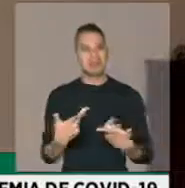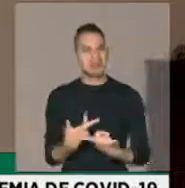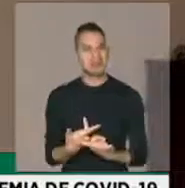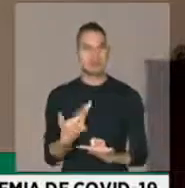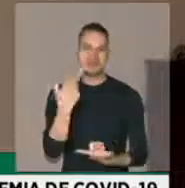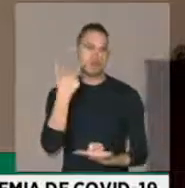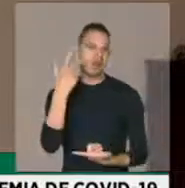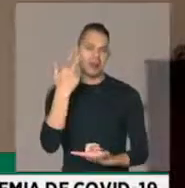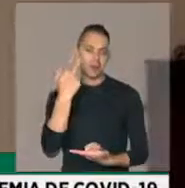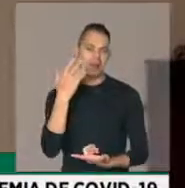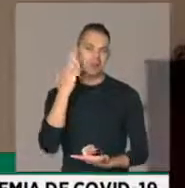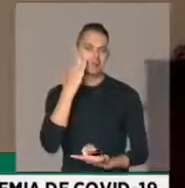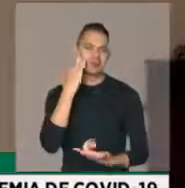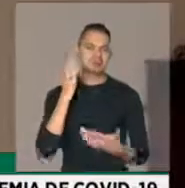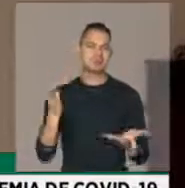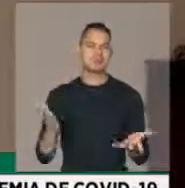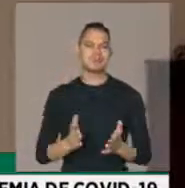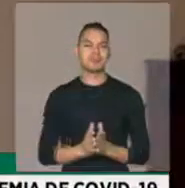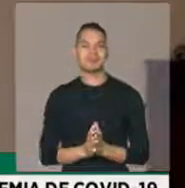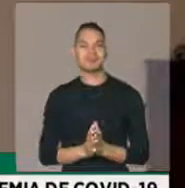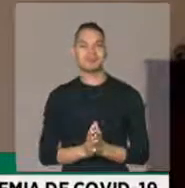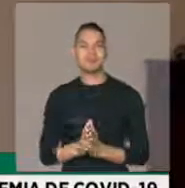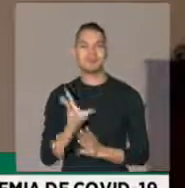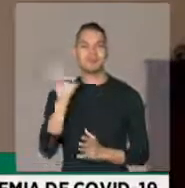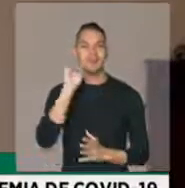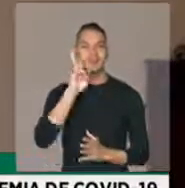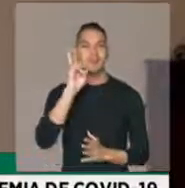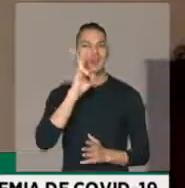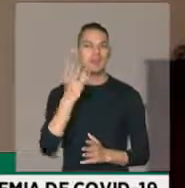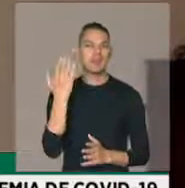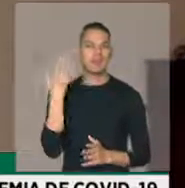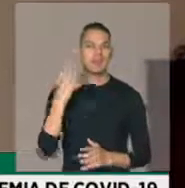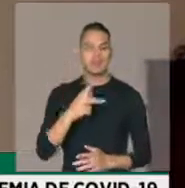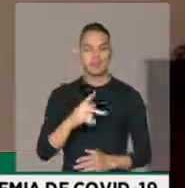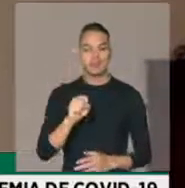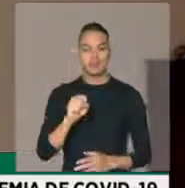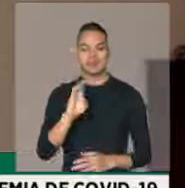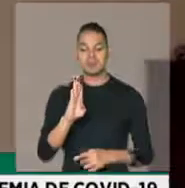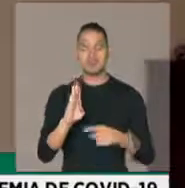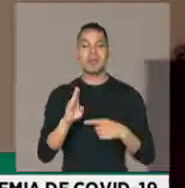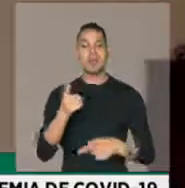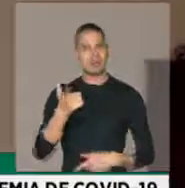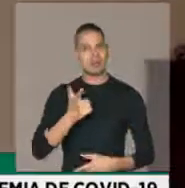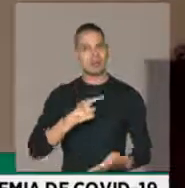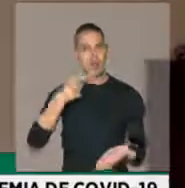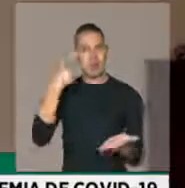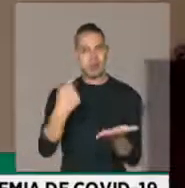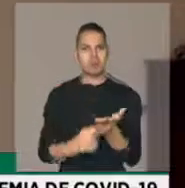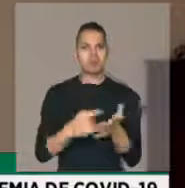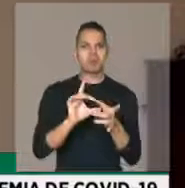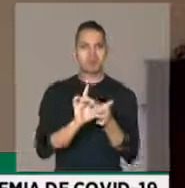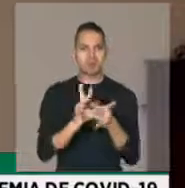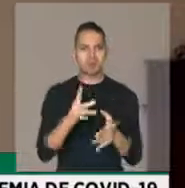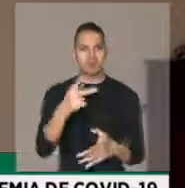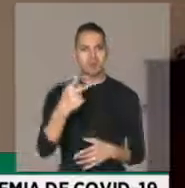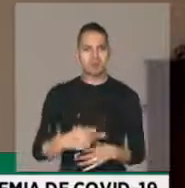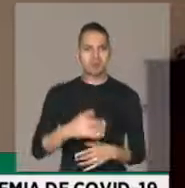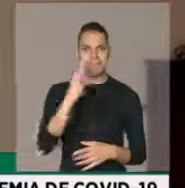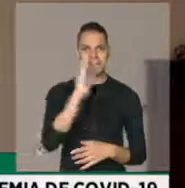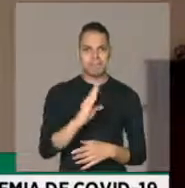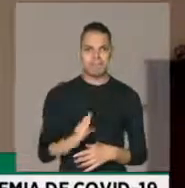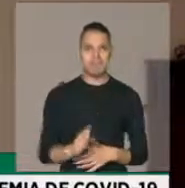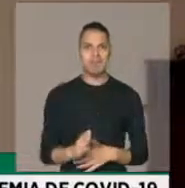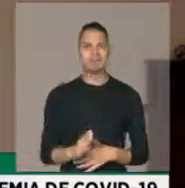costume, recordando o DNA do PSB de compromisso com a democracia brasileira, tão